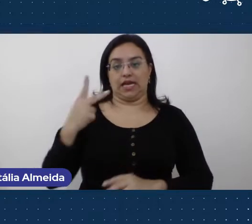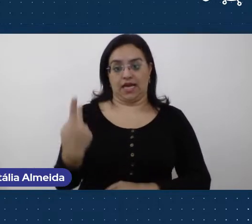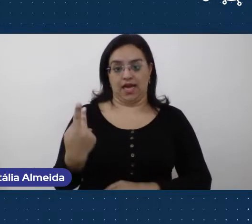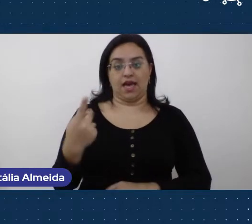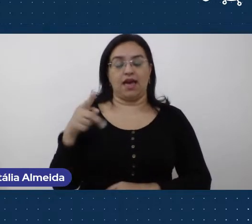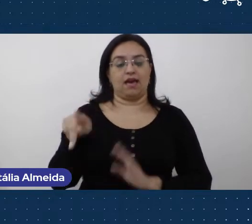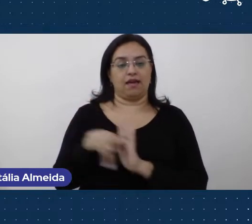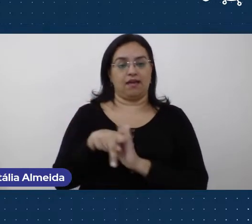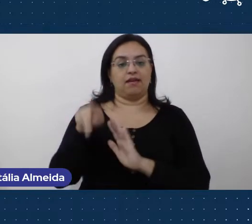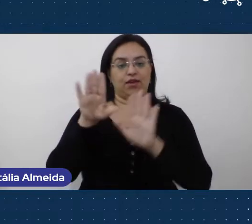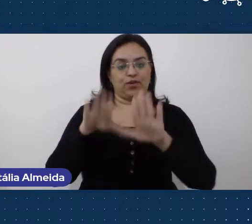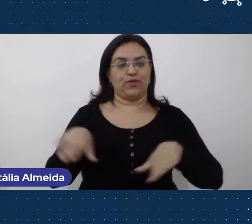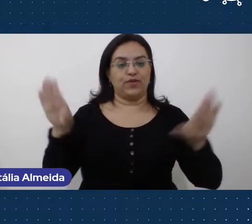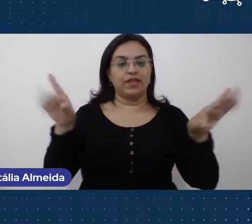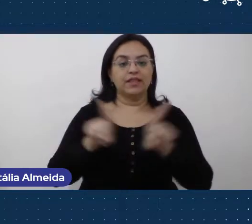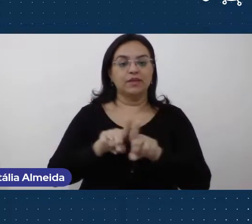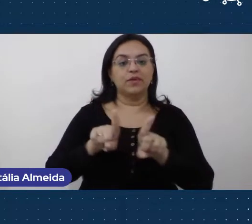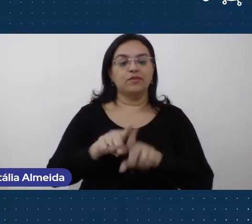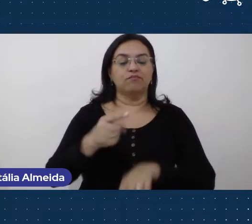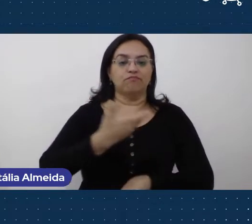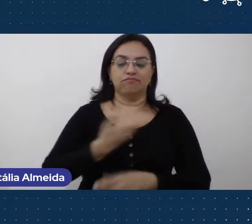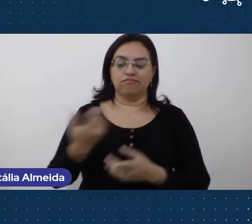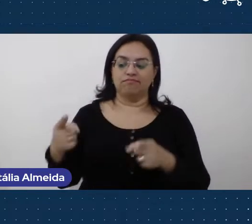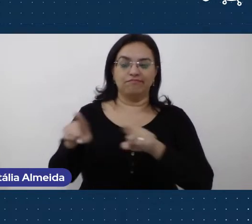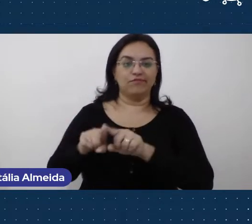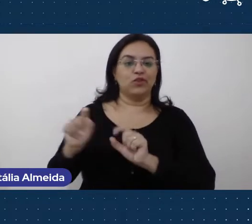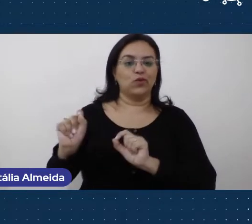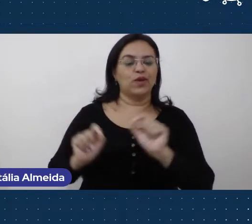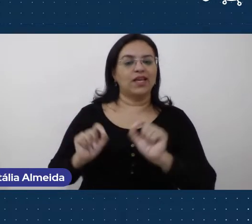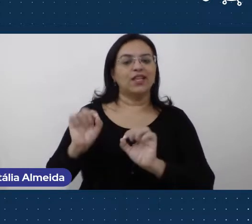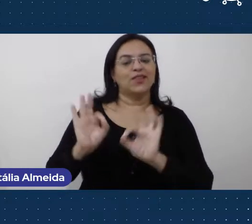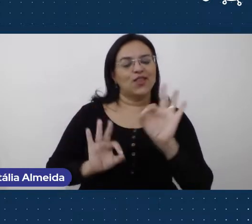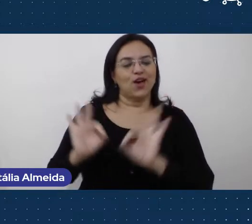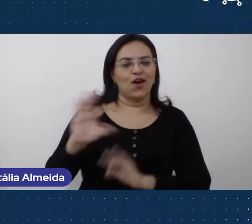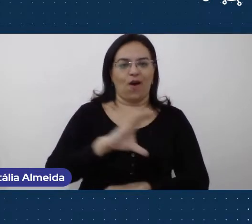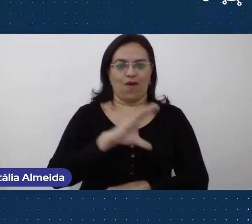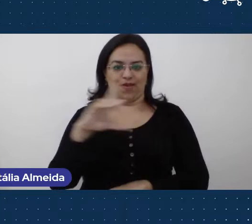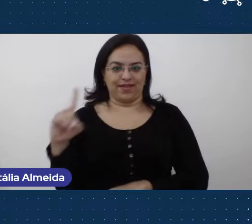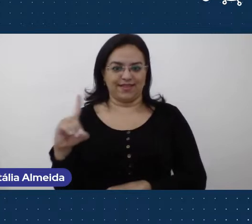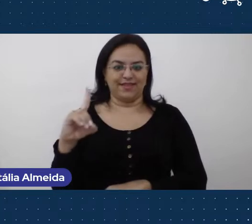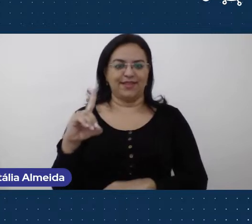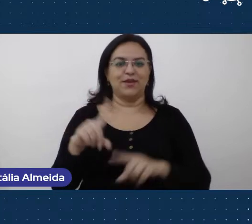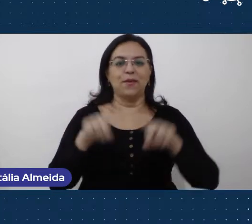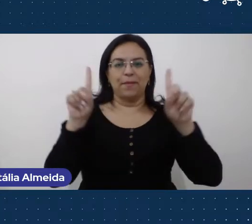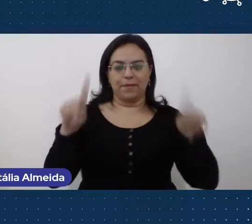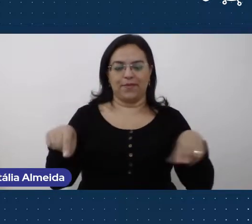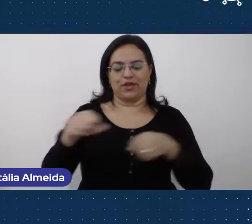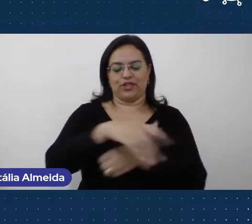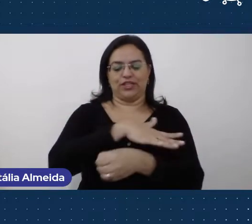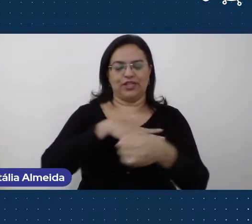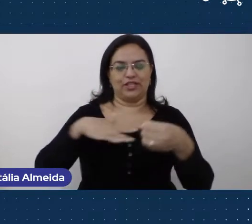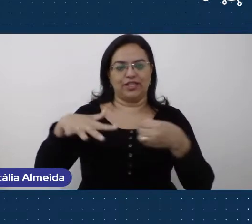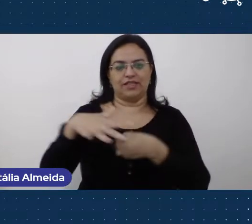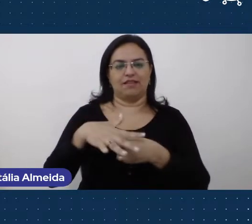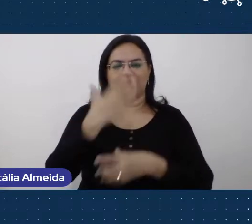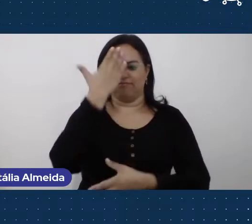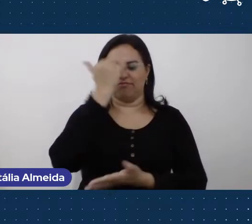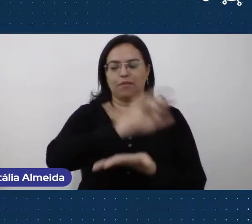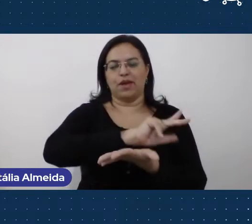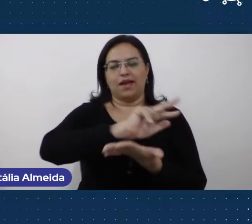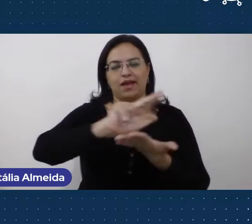com meu colega Edvander Pires, nós somos os coordenadores aqui do projeto de extensão Plurisaberes, canal